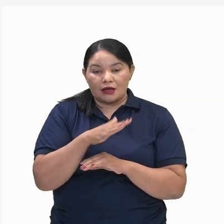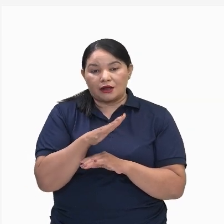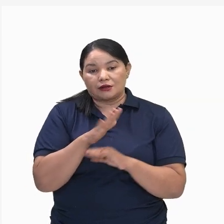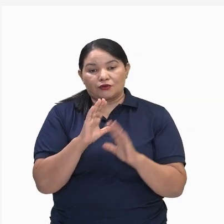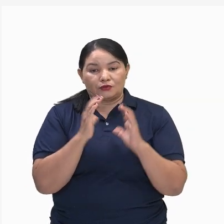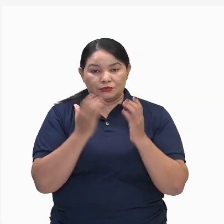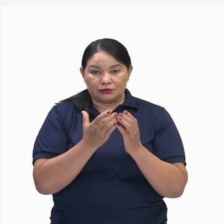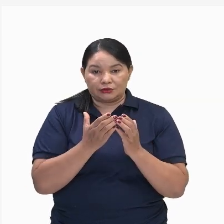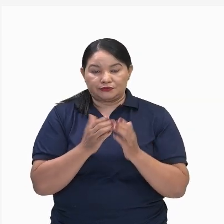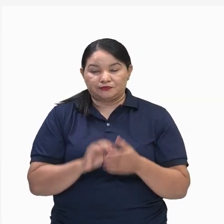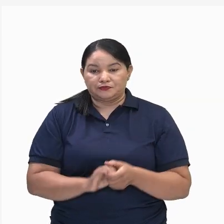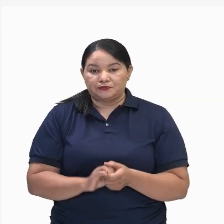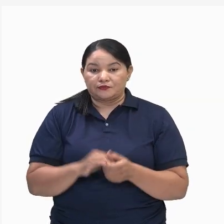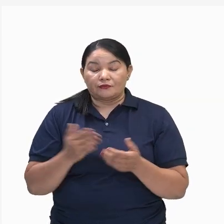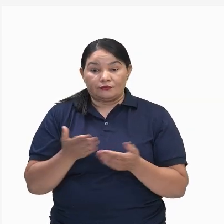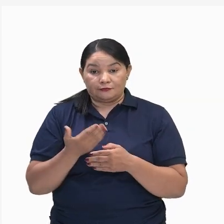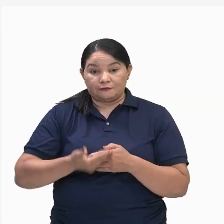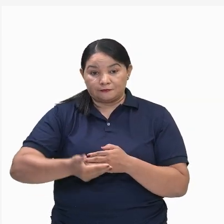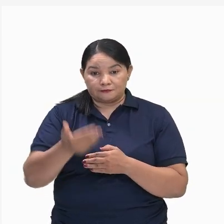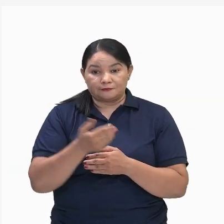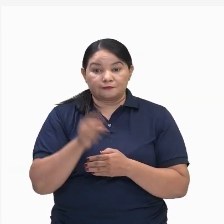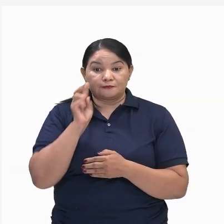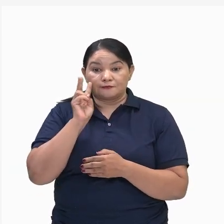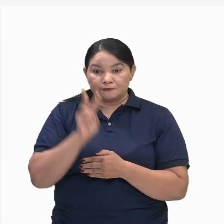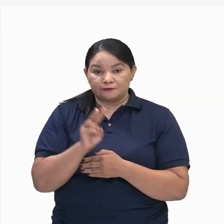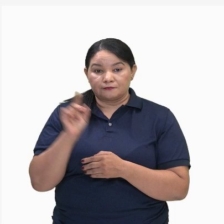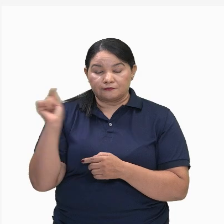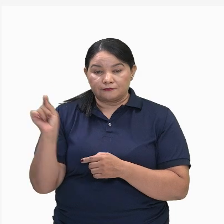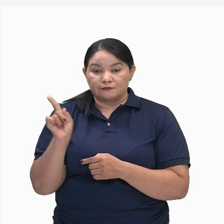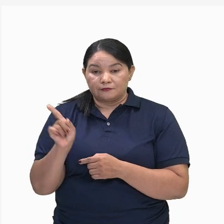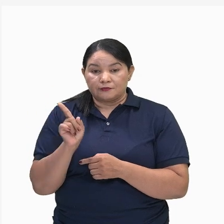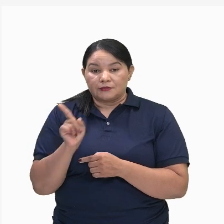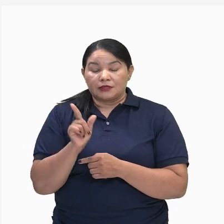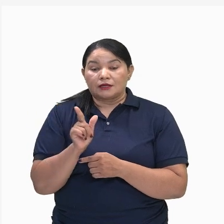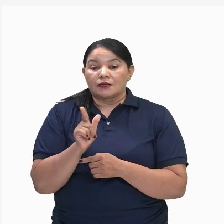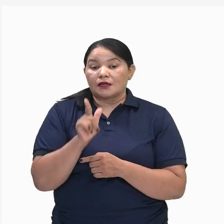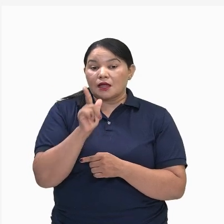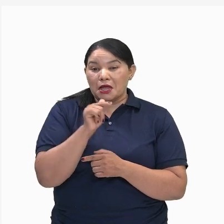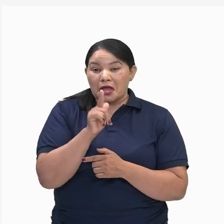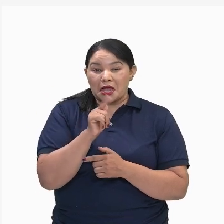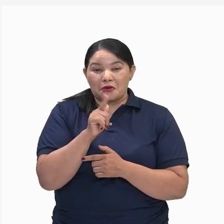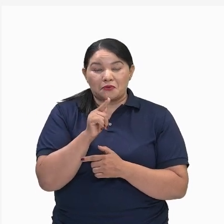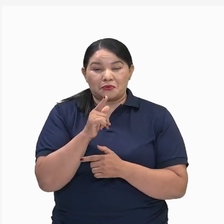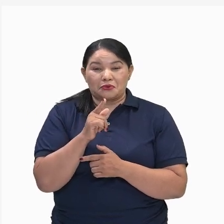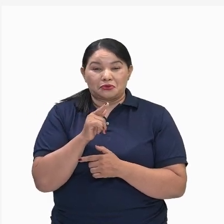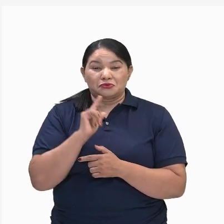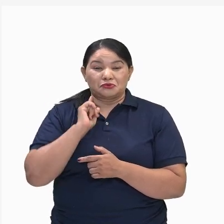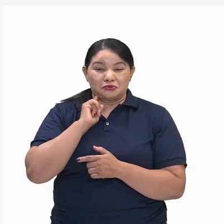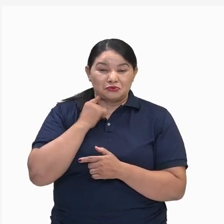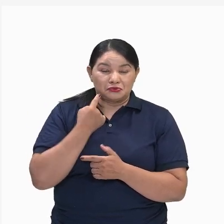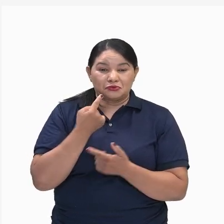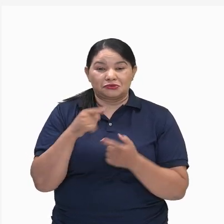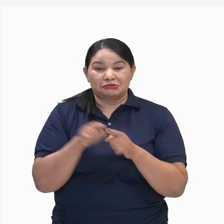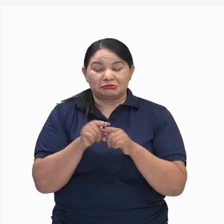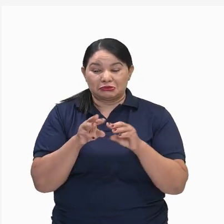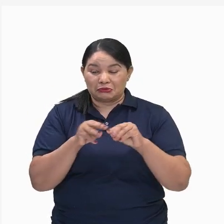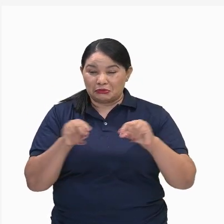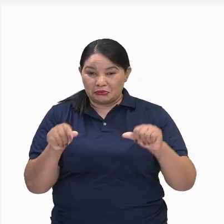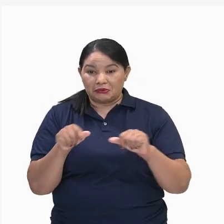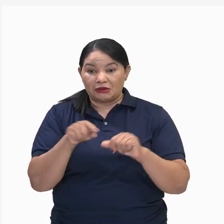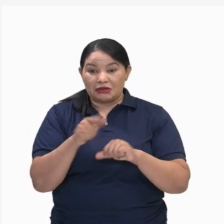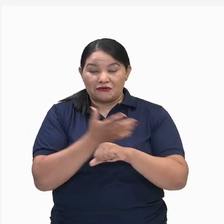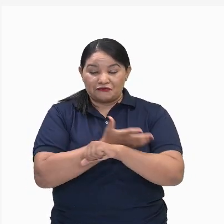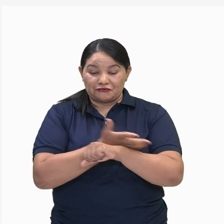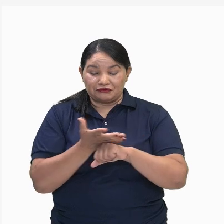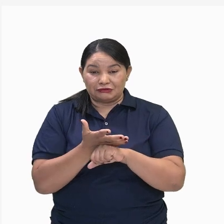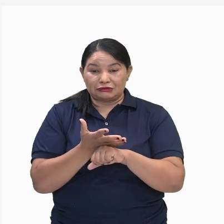na sequência a gente vê ainda a água ácida e poluída pela decomposição dos vegetais afogados pela